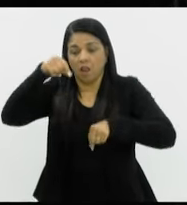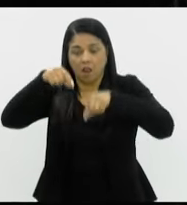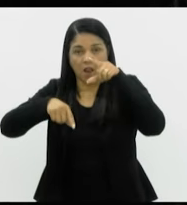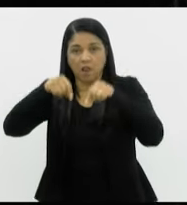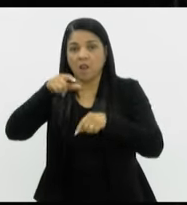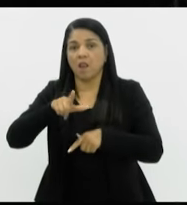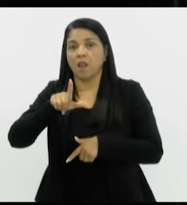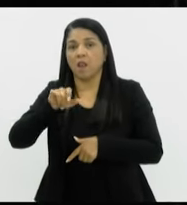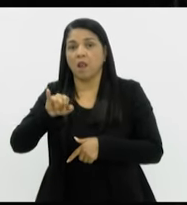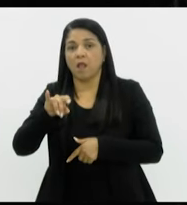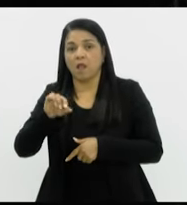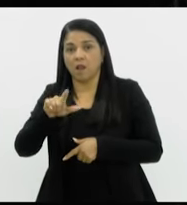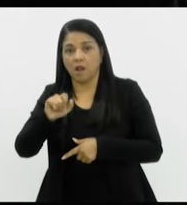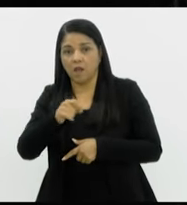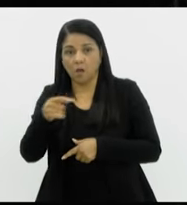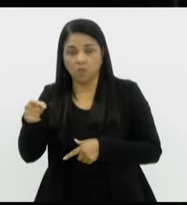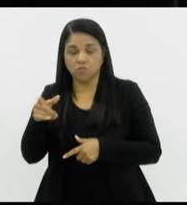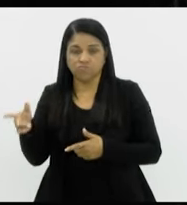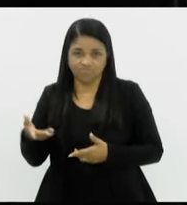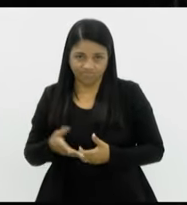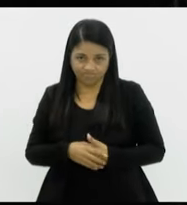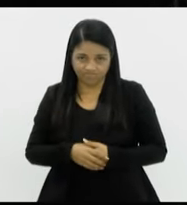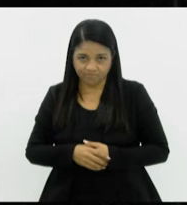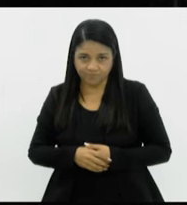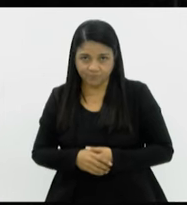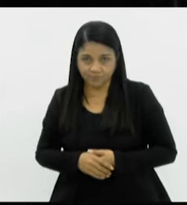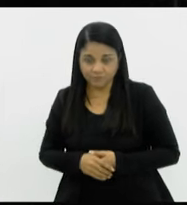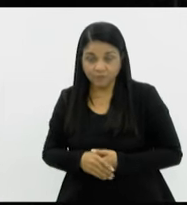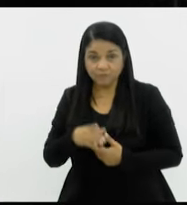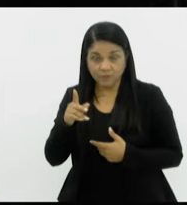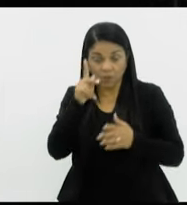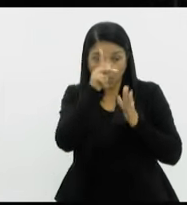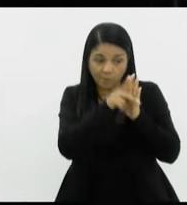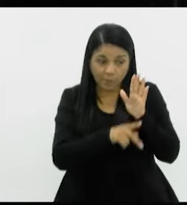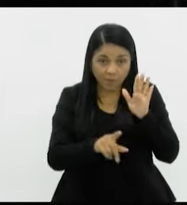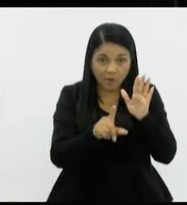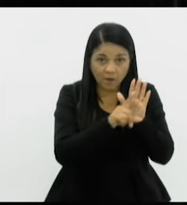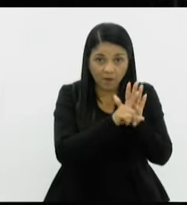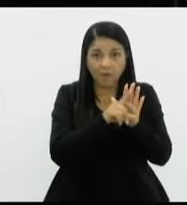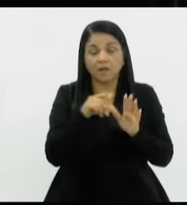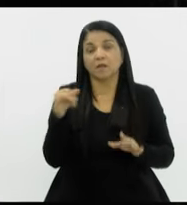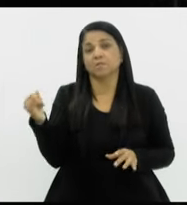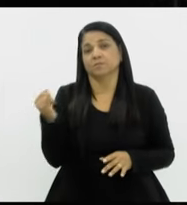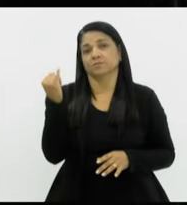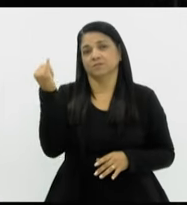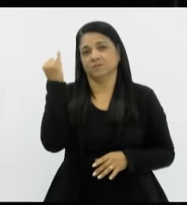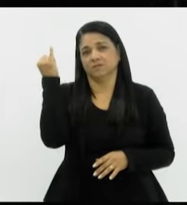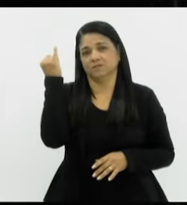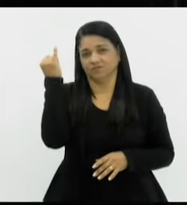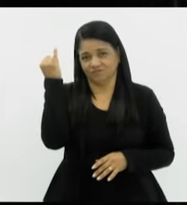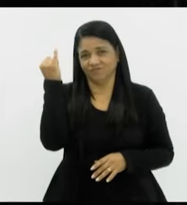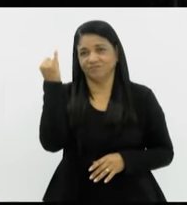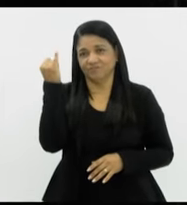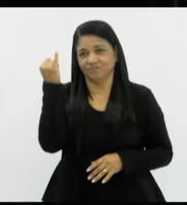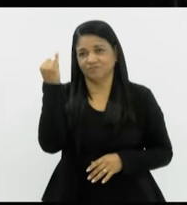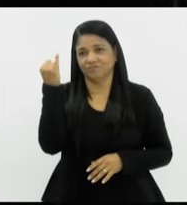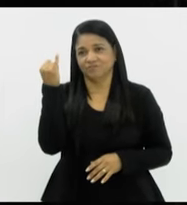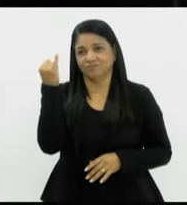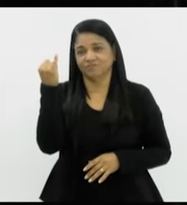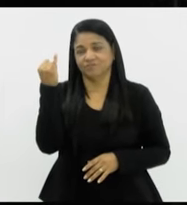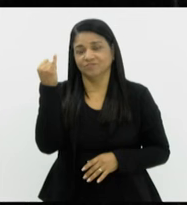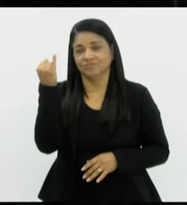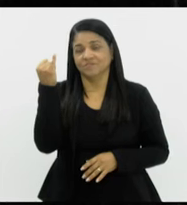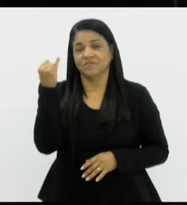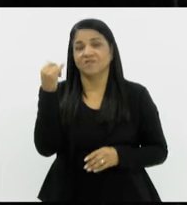dos reboques. Ora, então, o projeto é importante, né? Porque